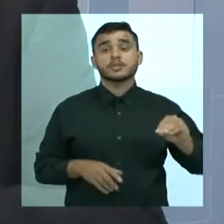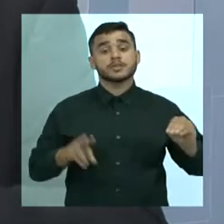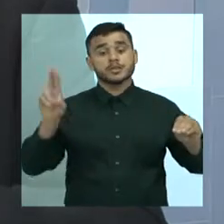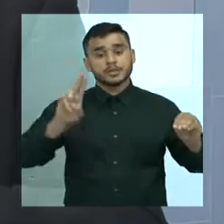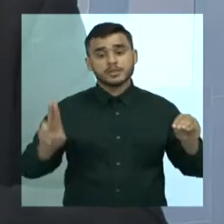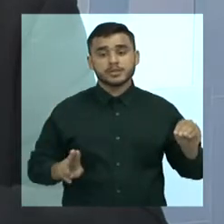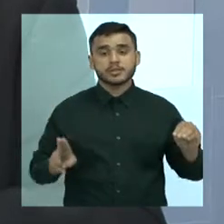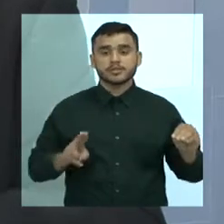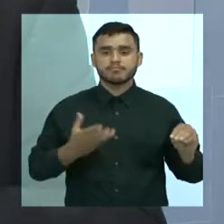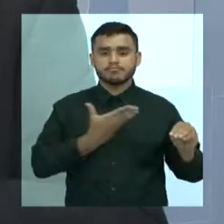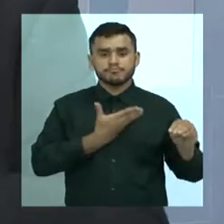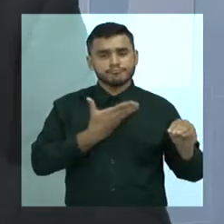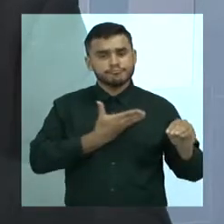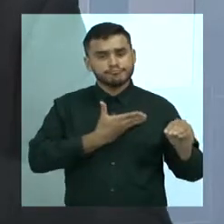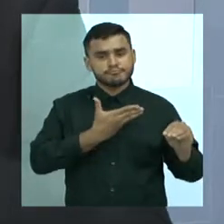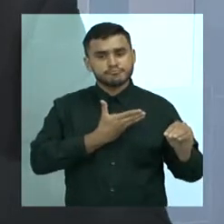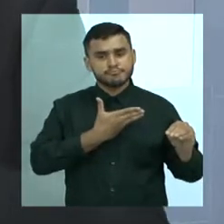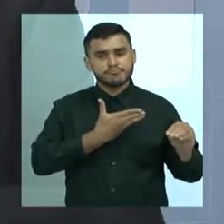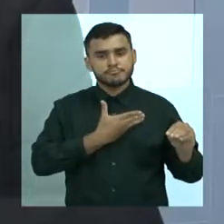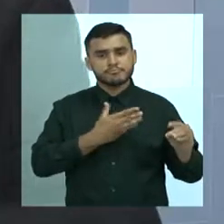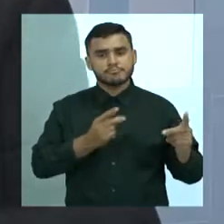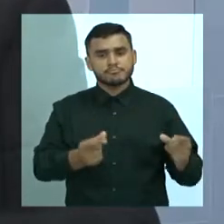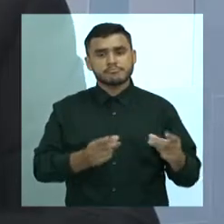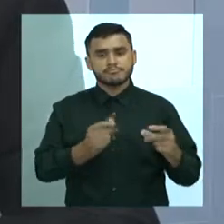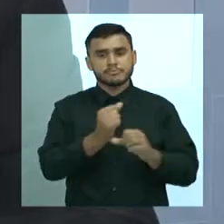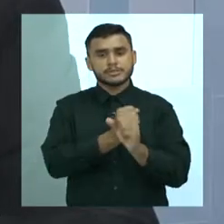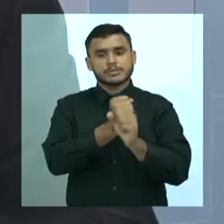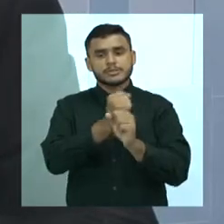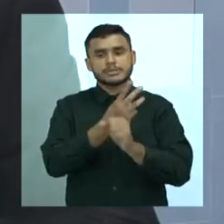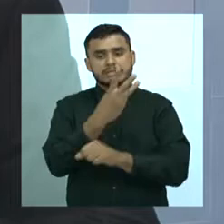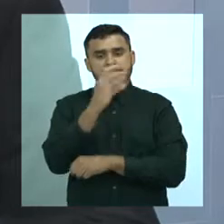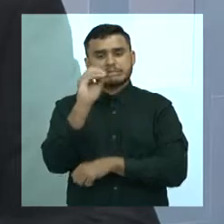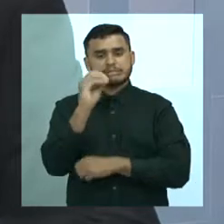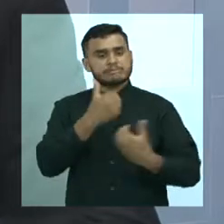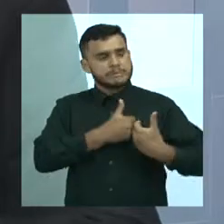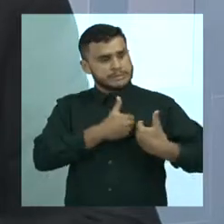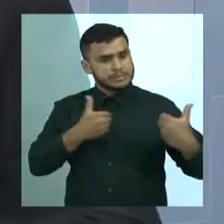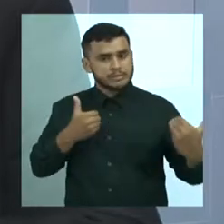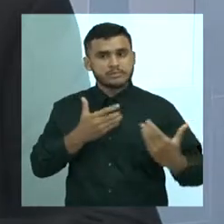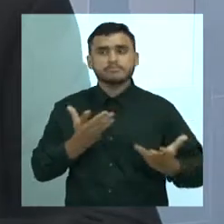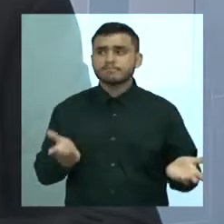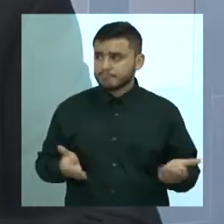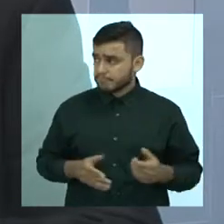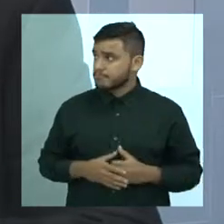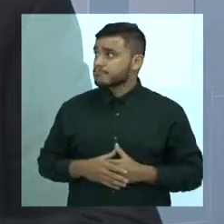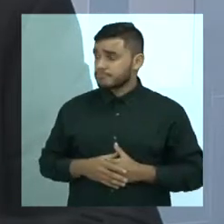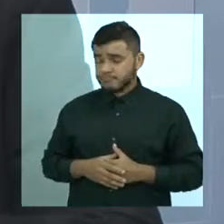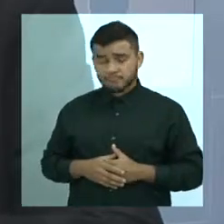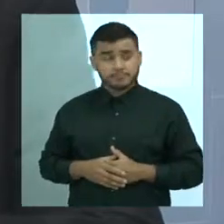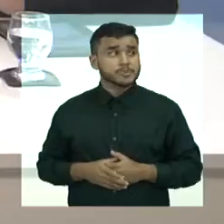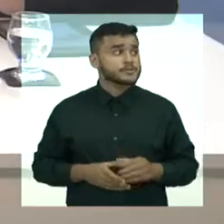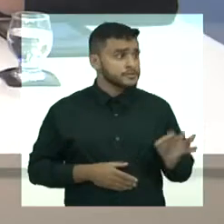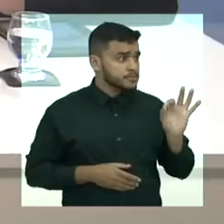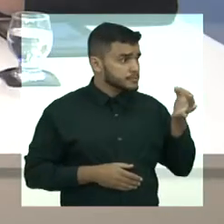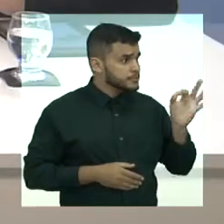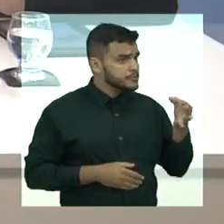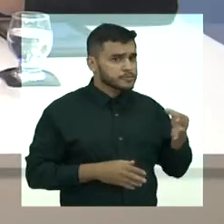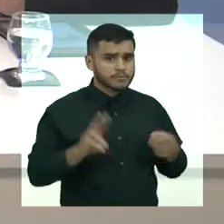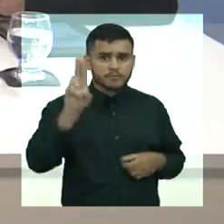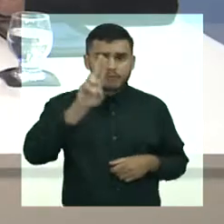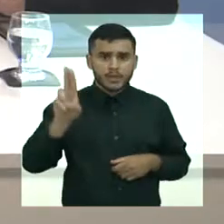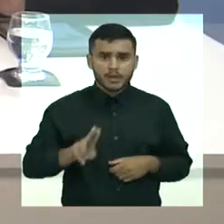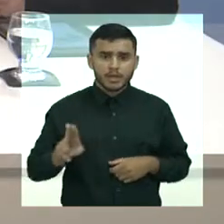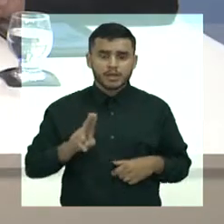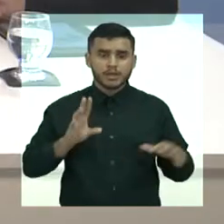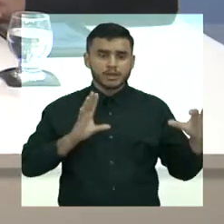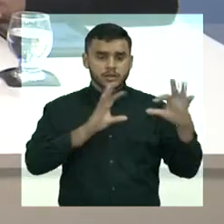uma amizade de quase 30 anos, quer dizer, muito forte. Né? E Tasso com o governo Lula não tinha a relação política, então